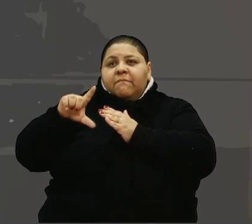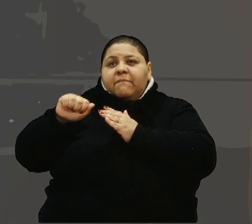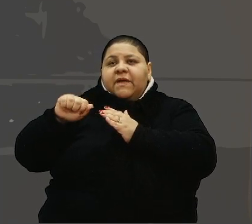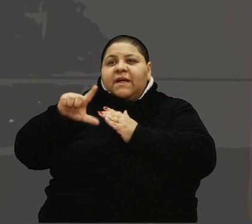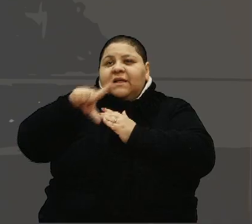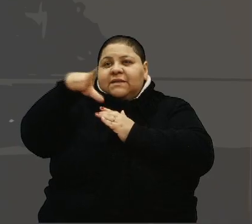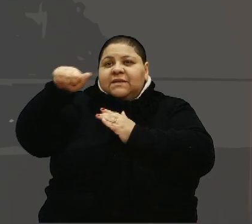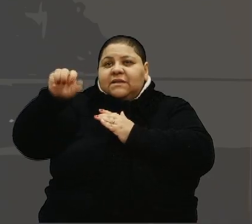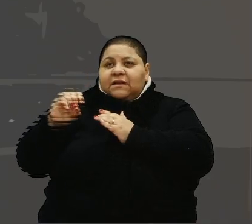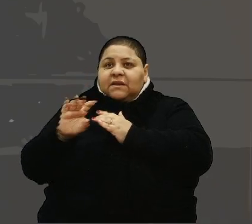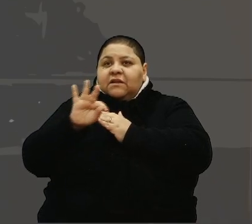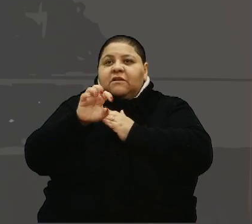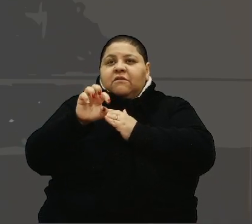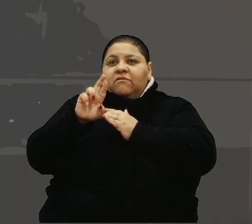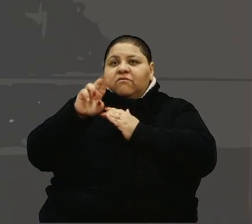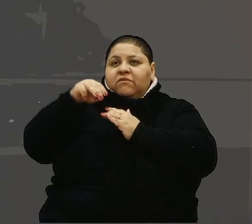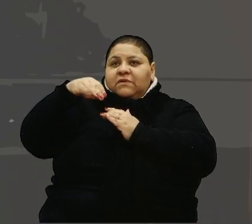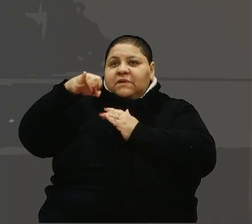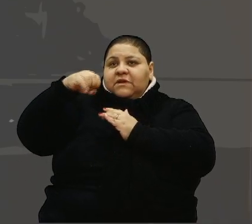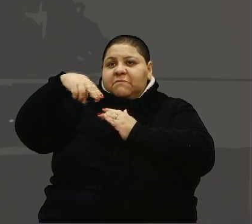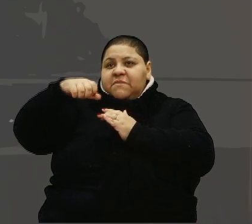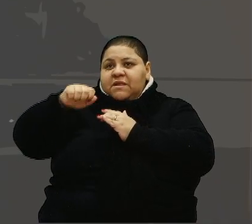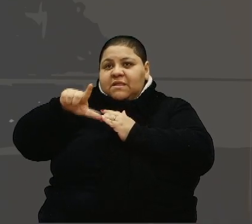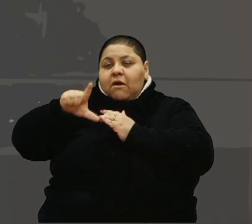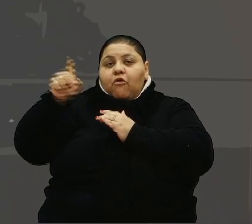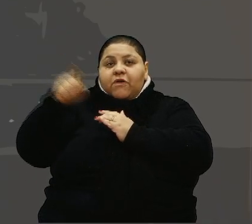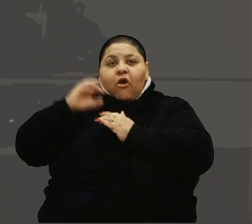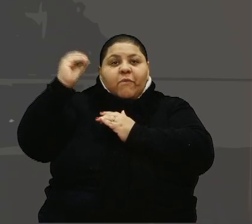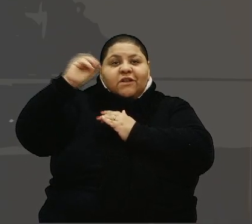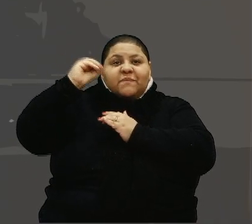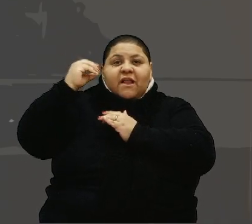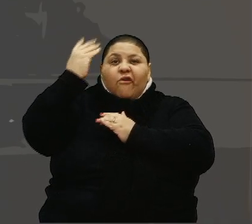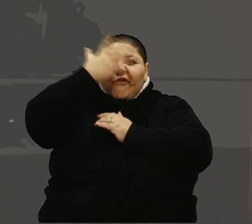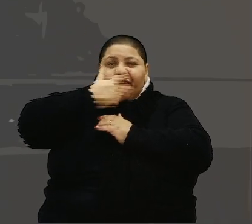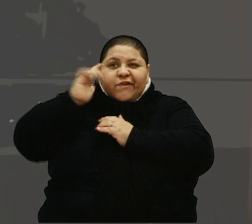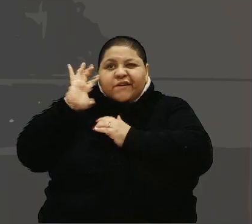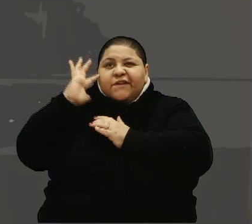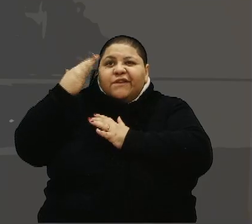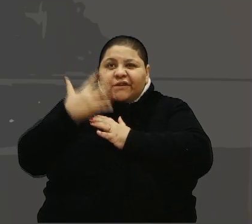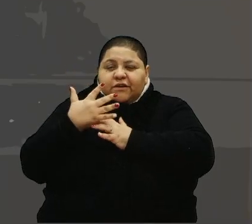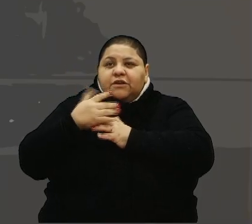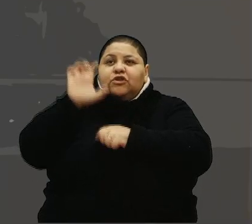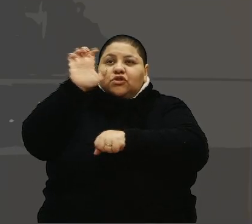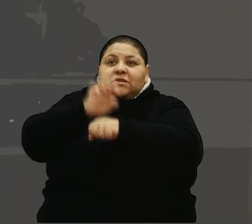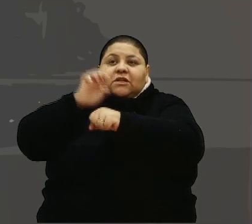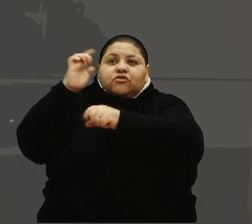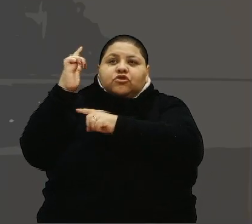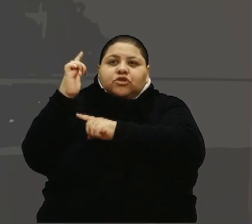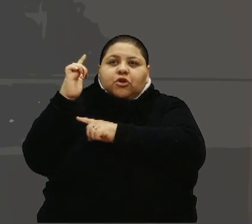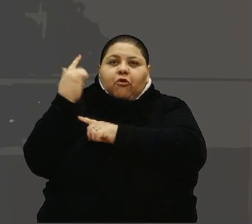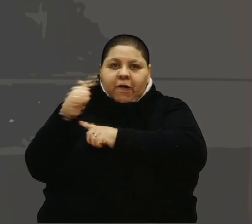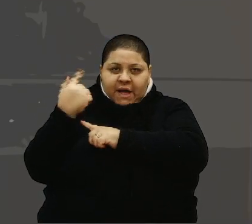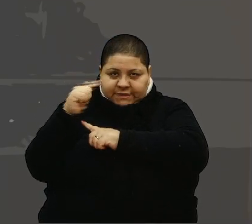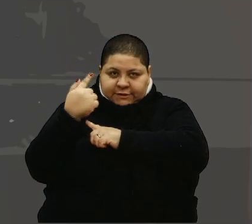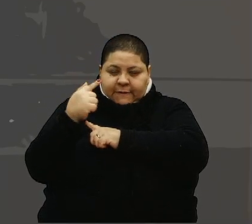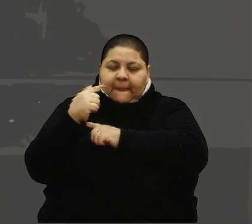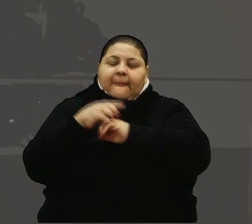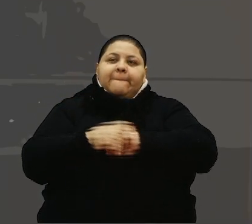que é, de fato, uma experiência muito bonita que acontece no estado de Goiás.